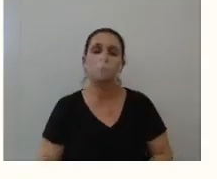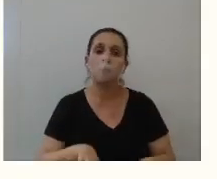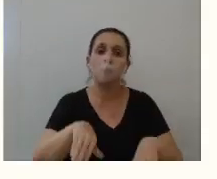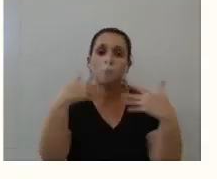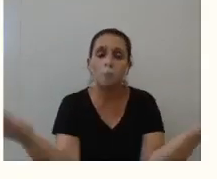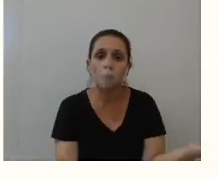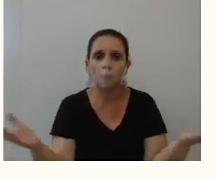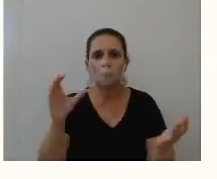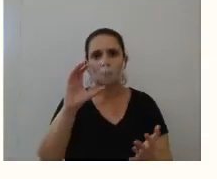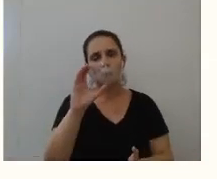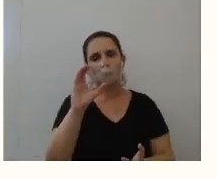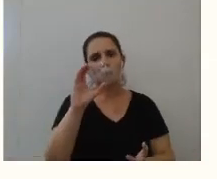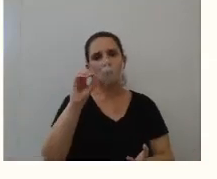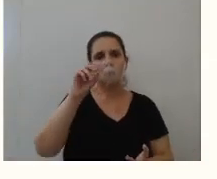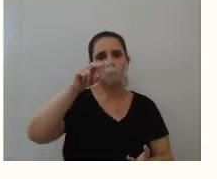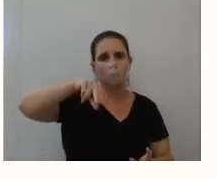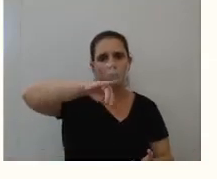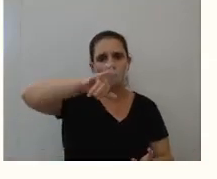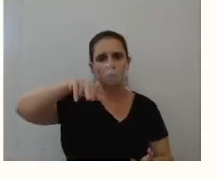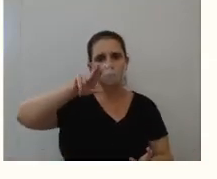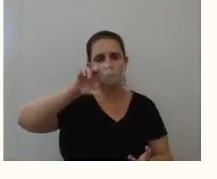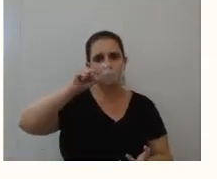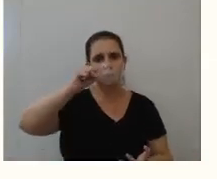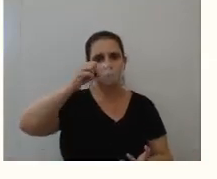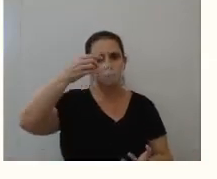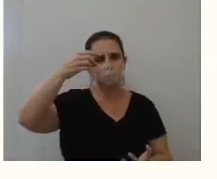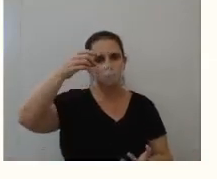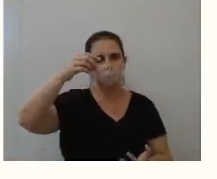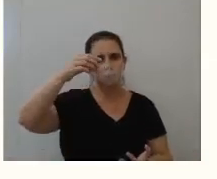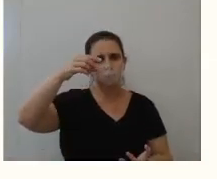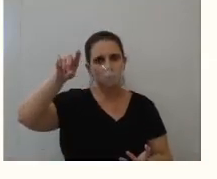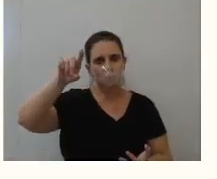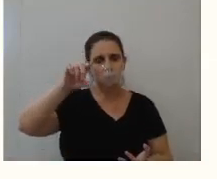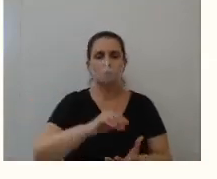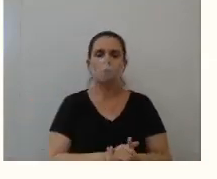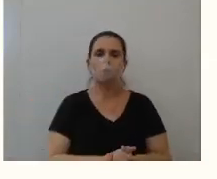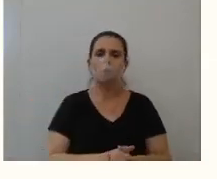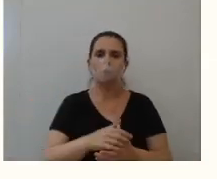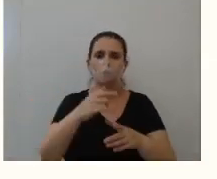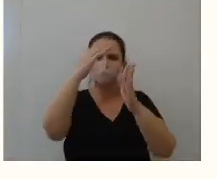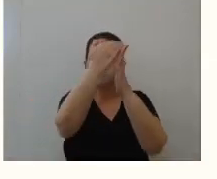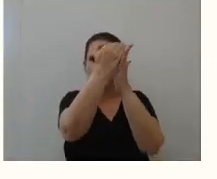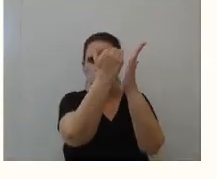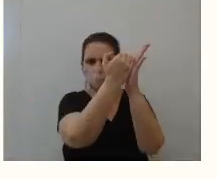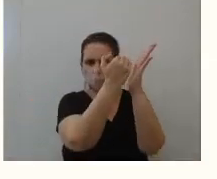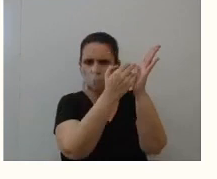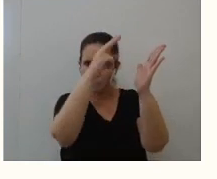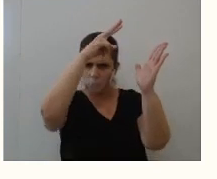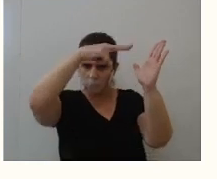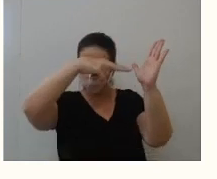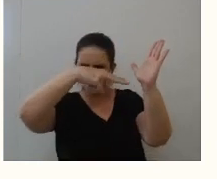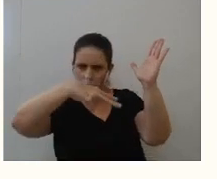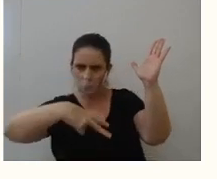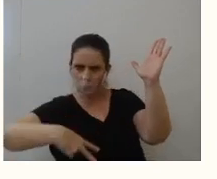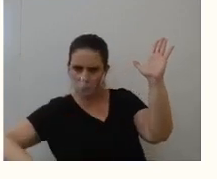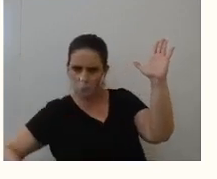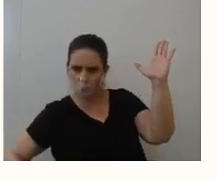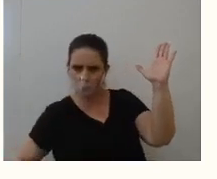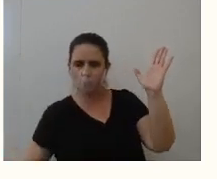conjunções subordinativas? Causais, comparativas, concessivas,